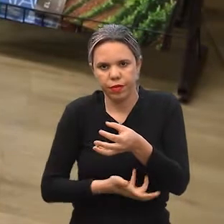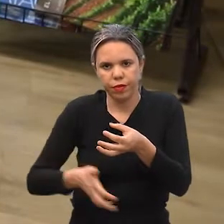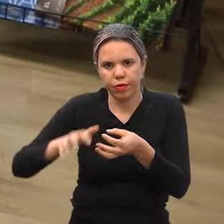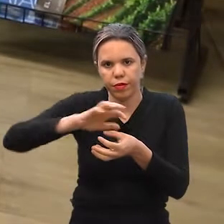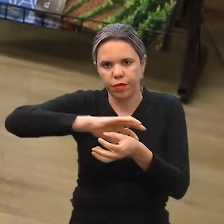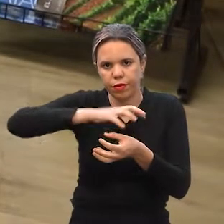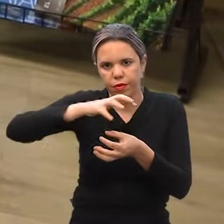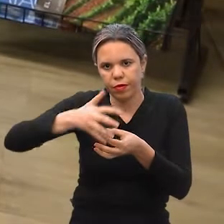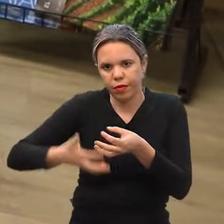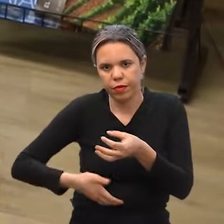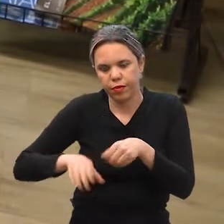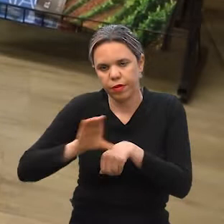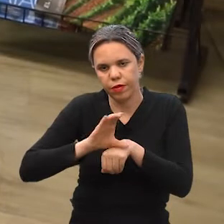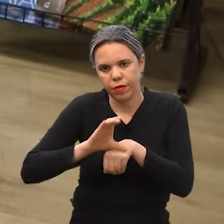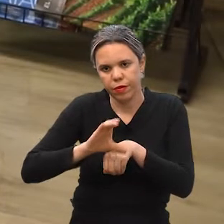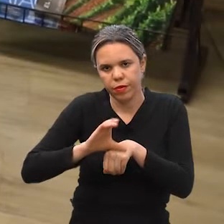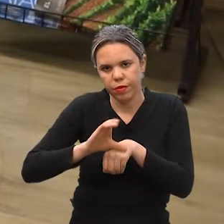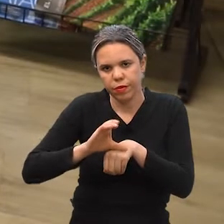aqui em cinza,